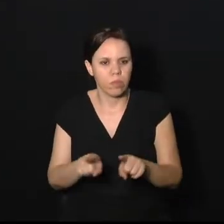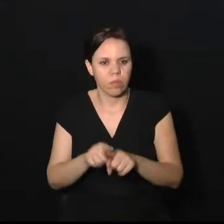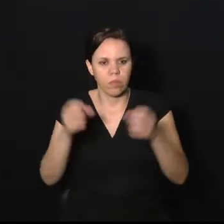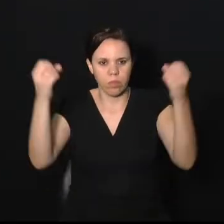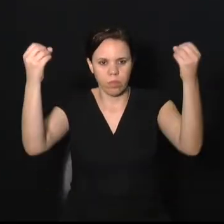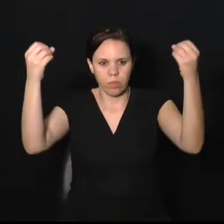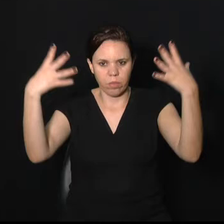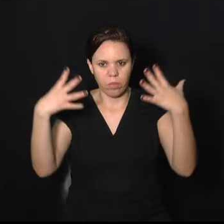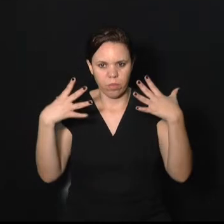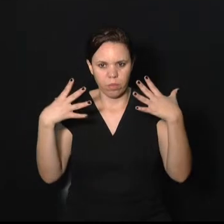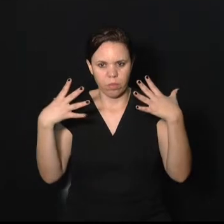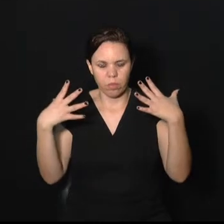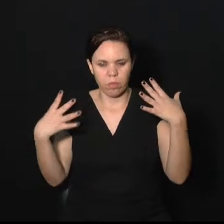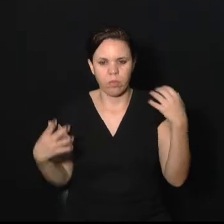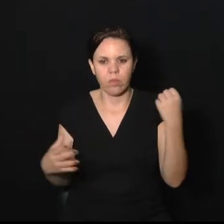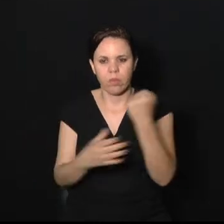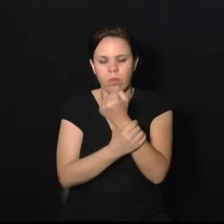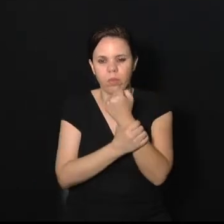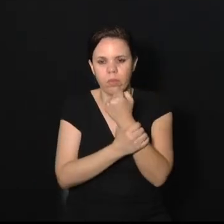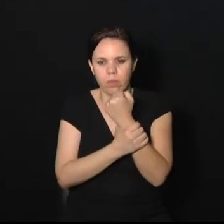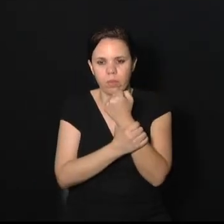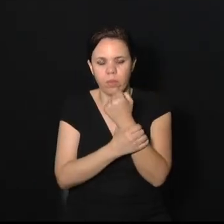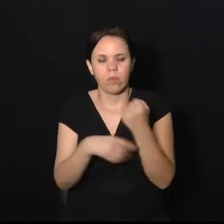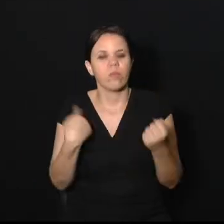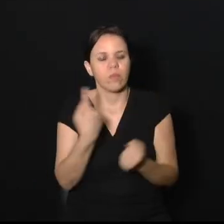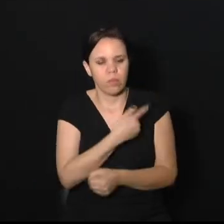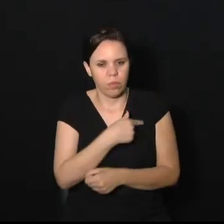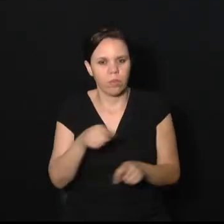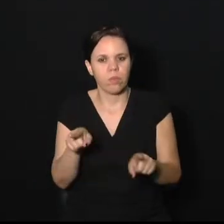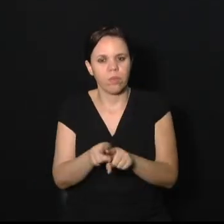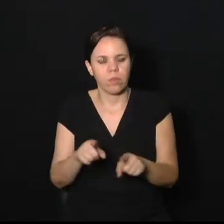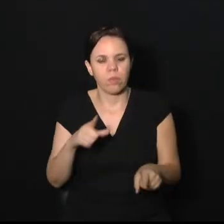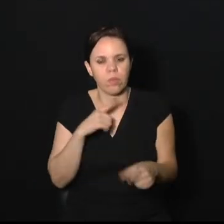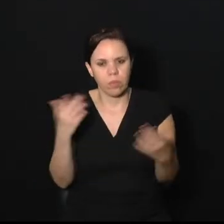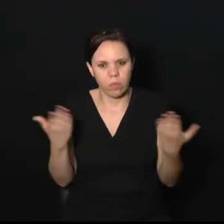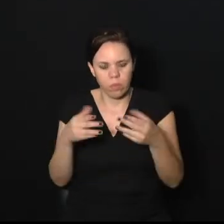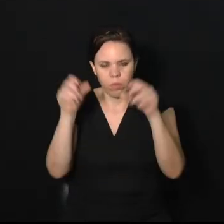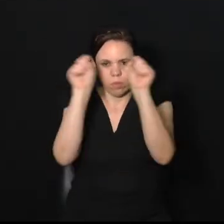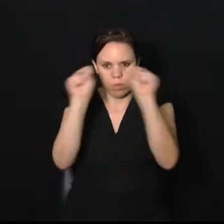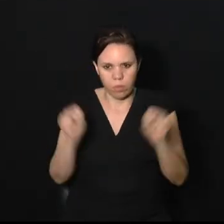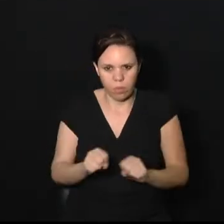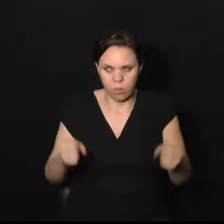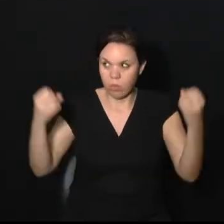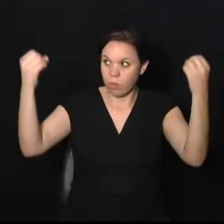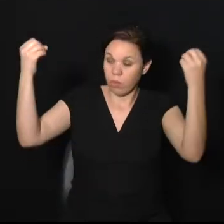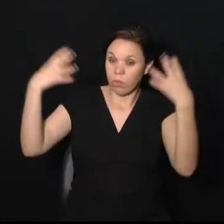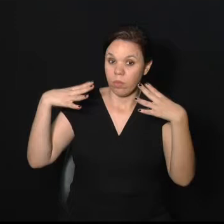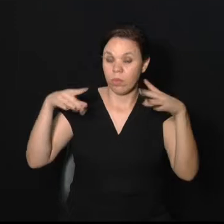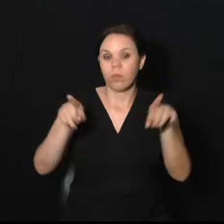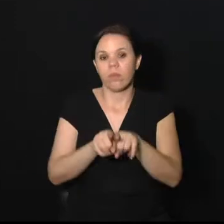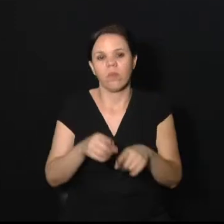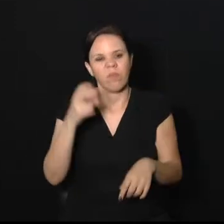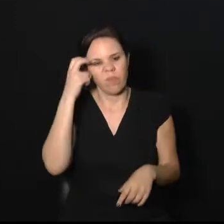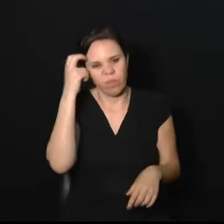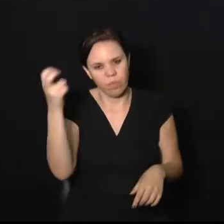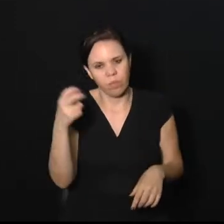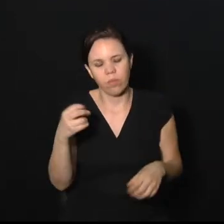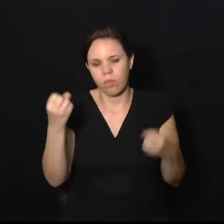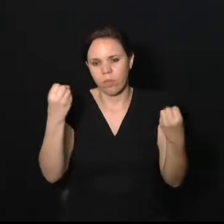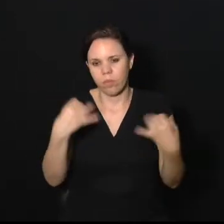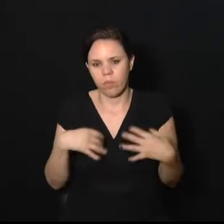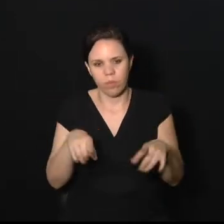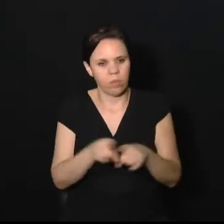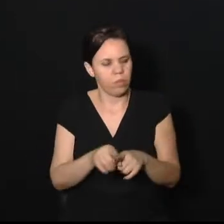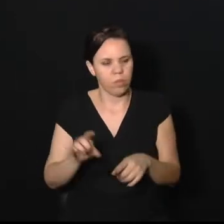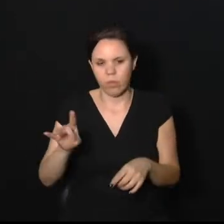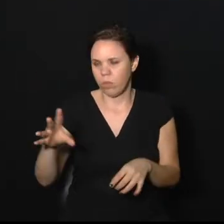do bairro. Também. Então, assim, a gente também tem hoje muita coisa de sistemas, né, de iluminação, né, iluminação inteligente. A gente vai comentar que o poste não é